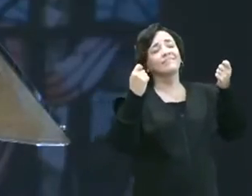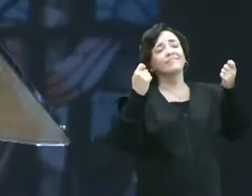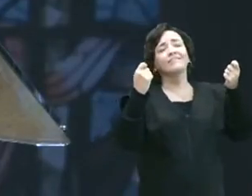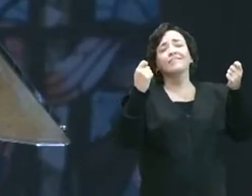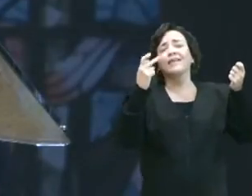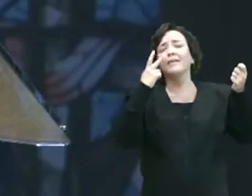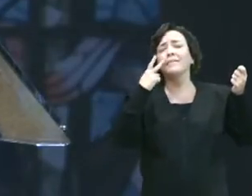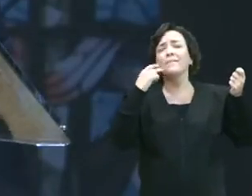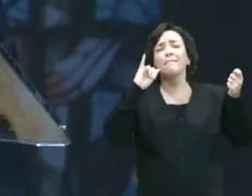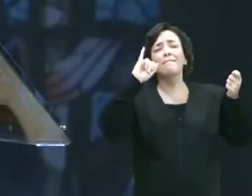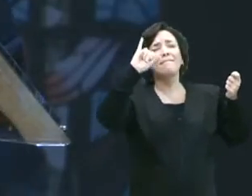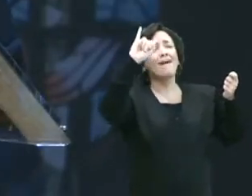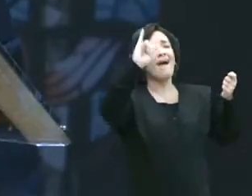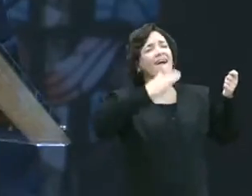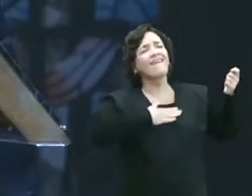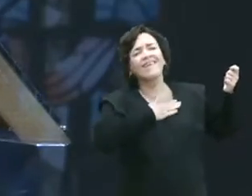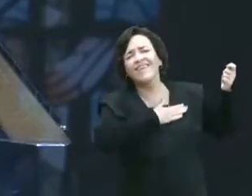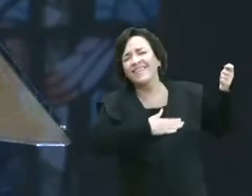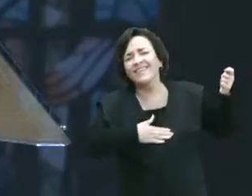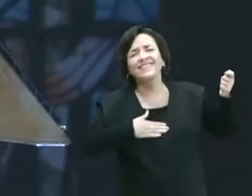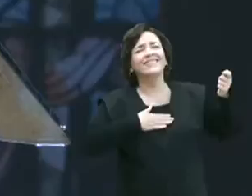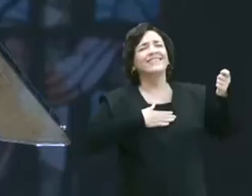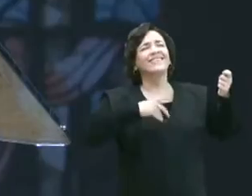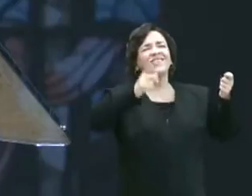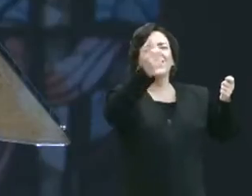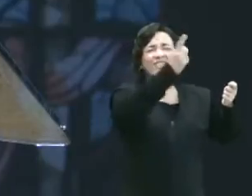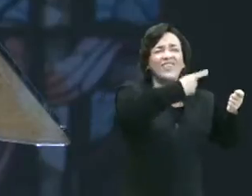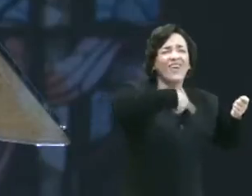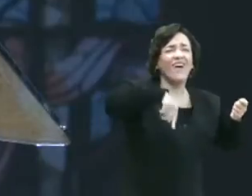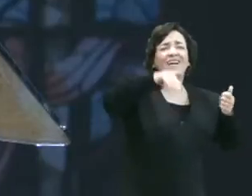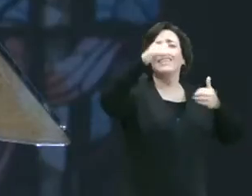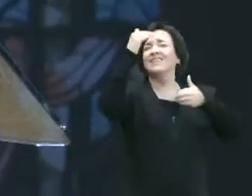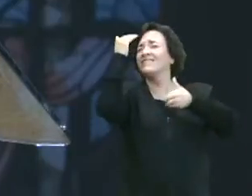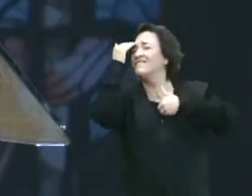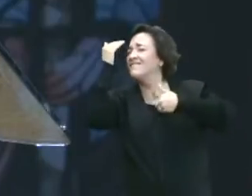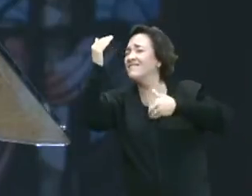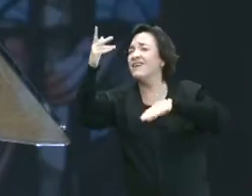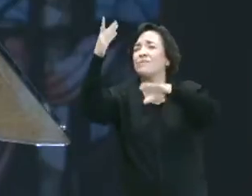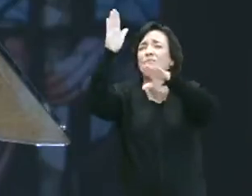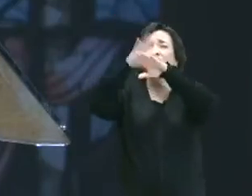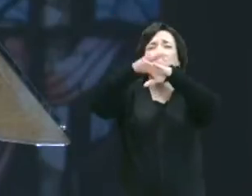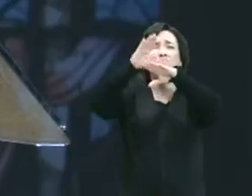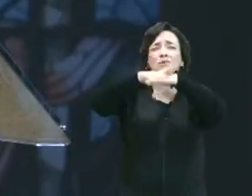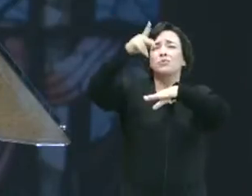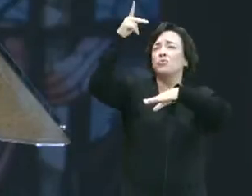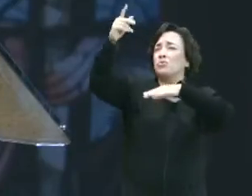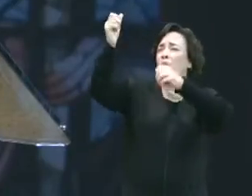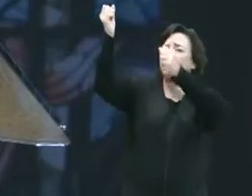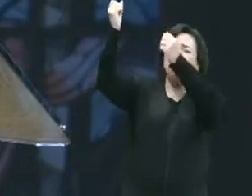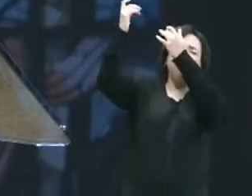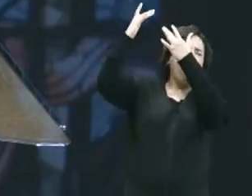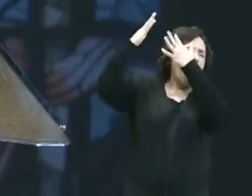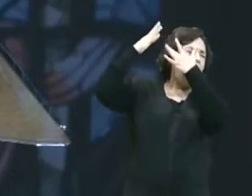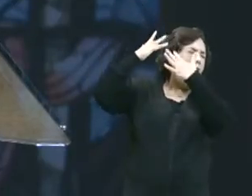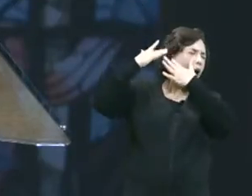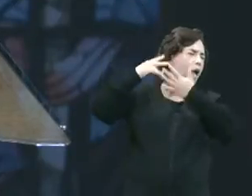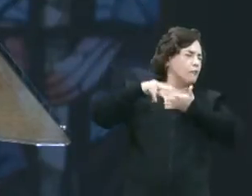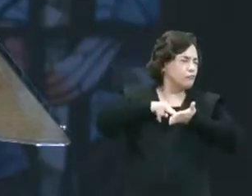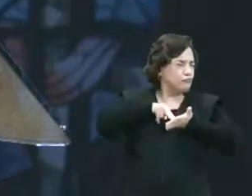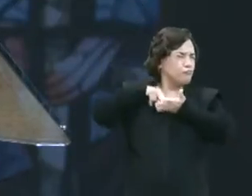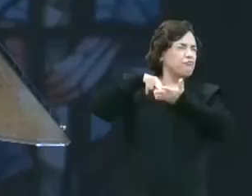Pai querido, nós somos gratos. A tua boa mão tem nos sustentado. E por